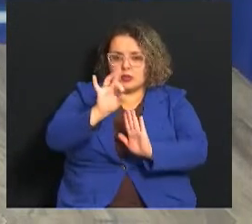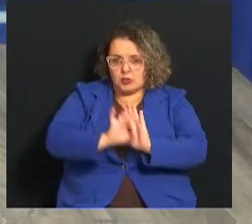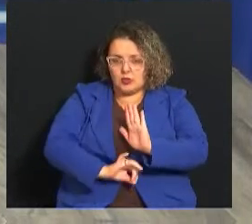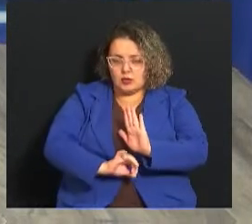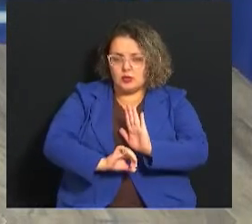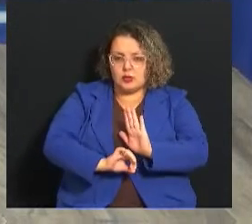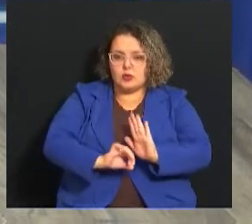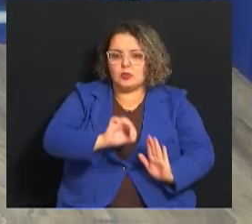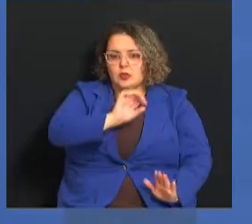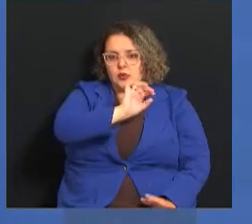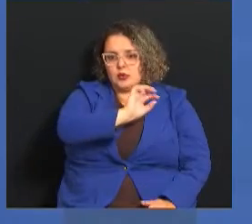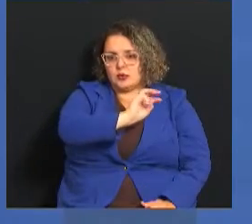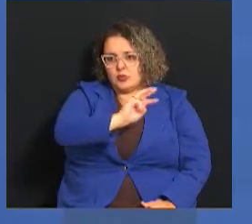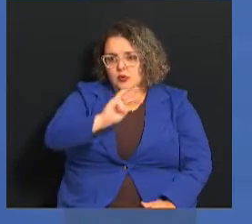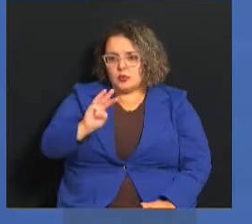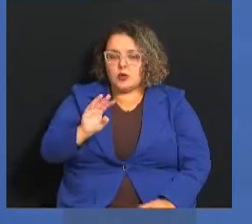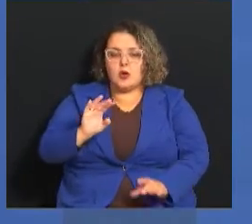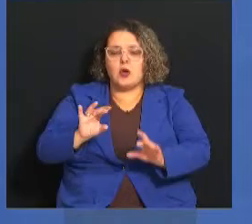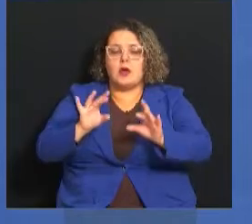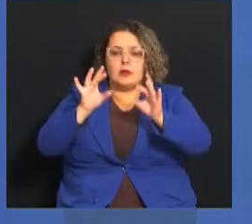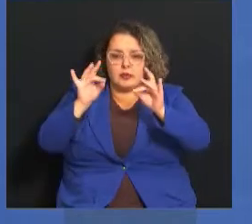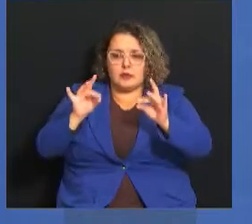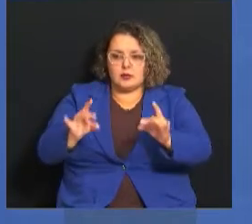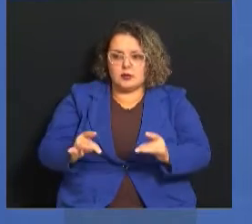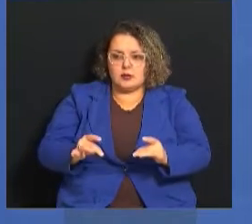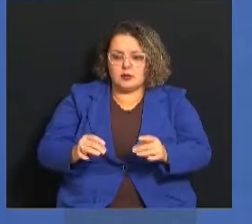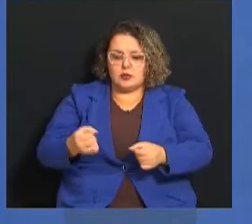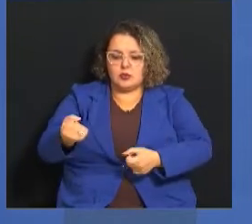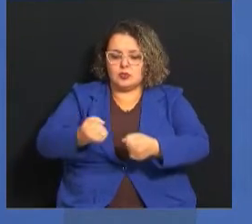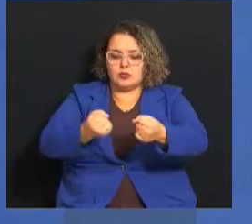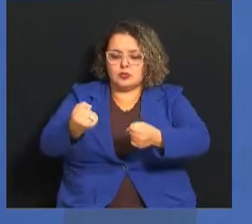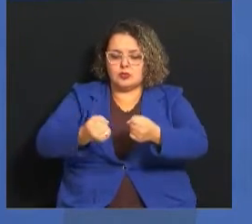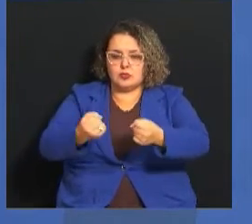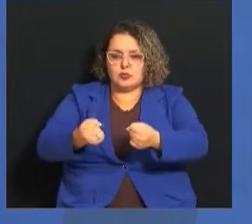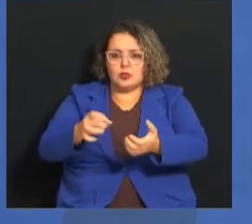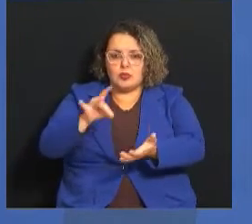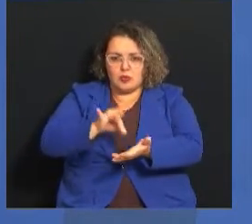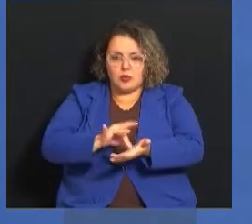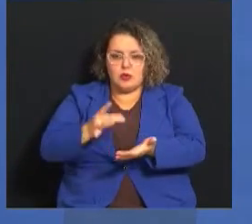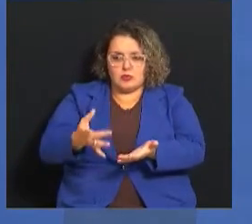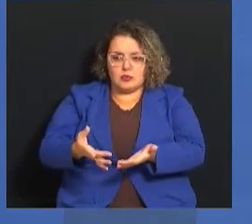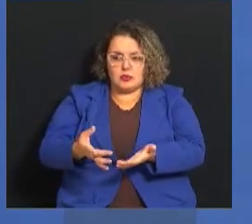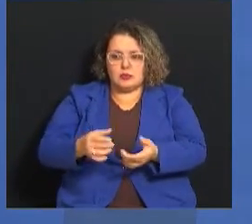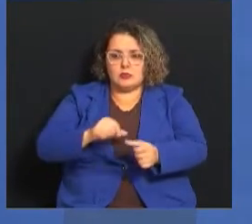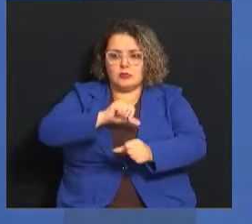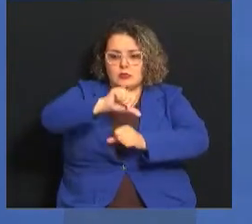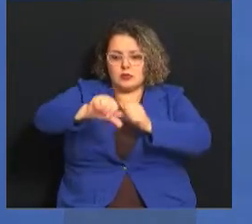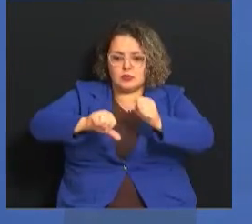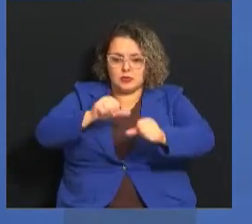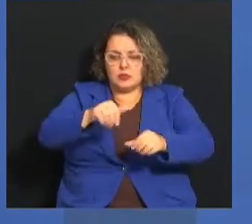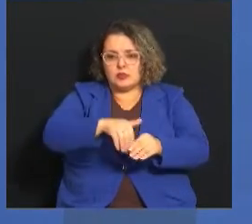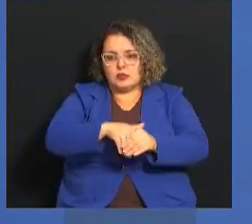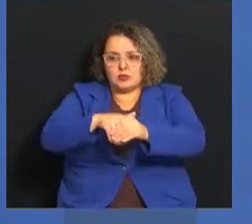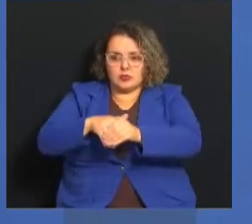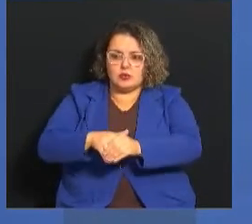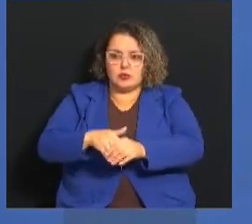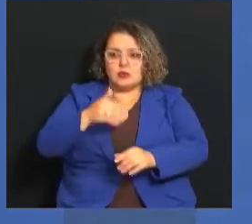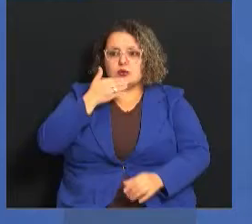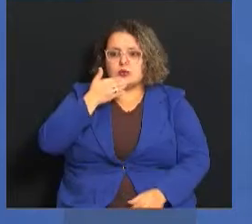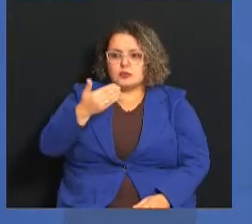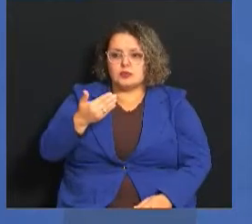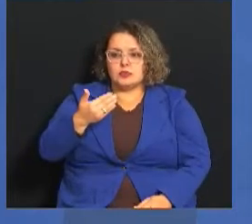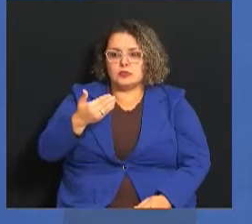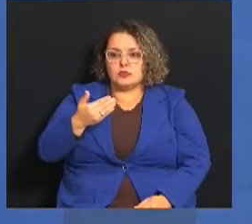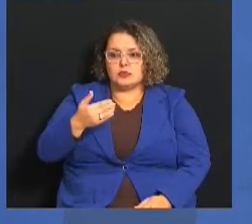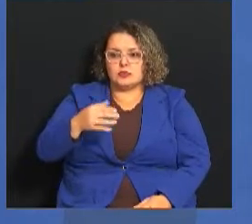e detalhadas a respeito da frota de veículos. Foi adiada a votação em virtude de um pedido do